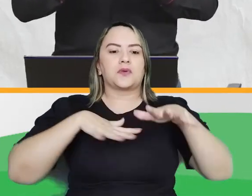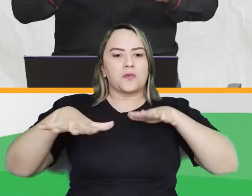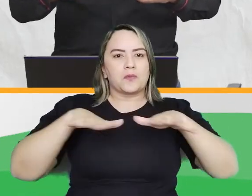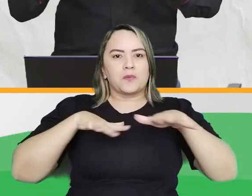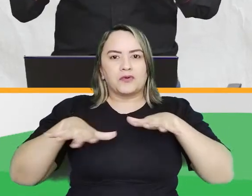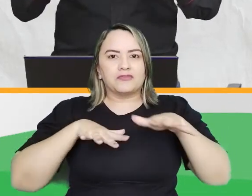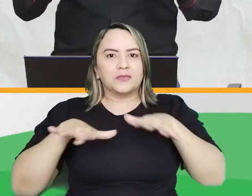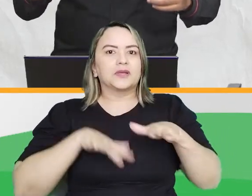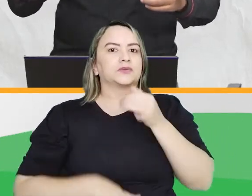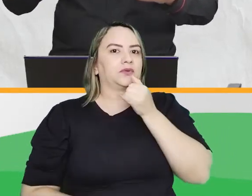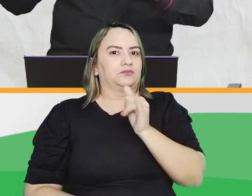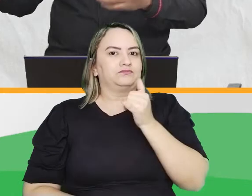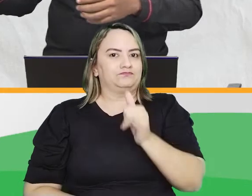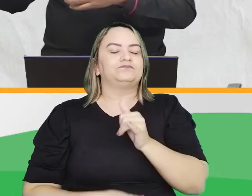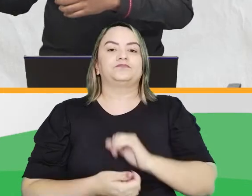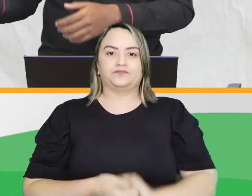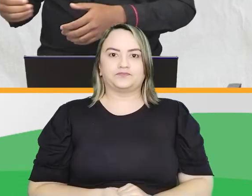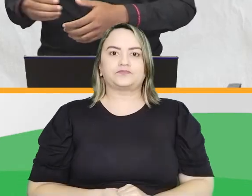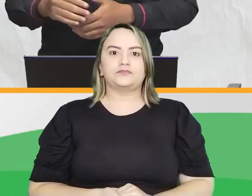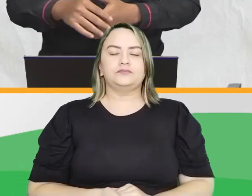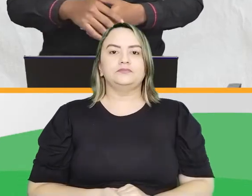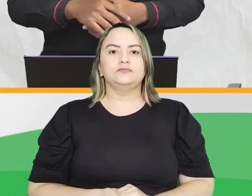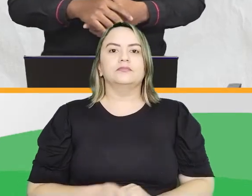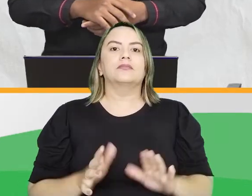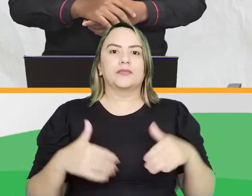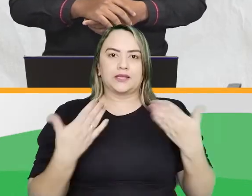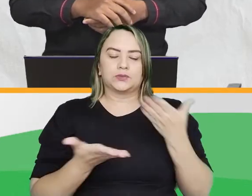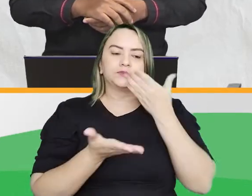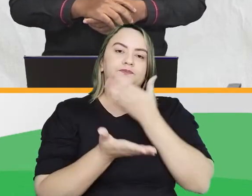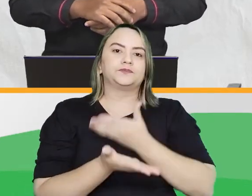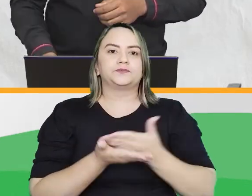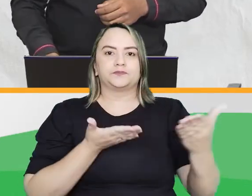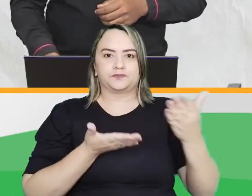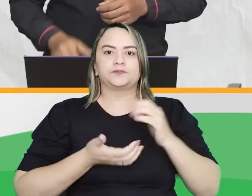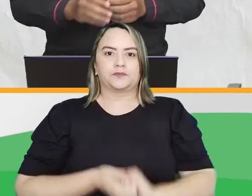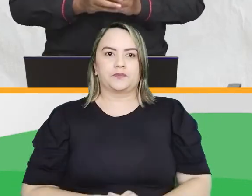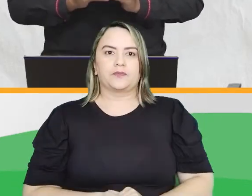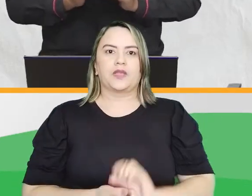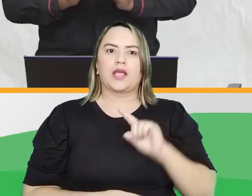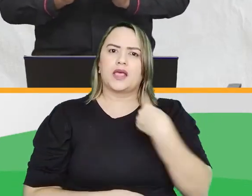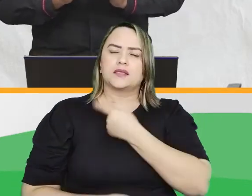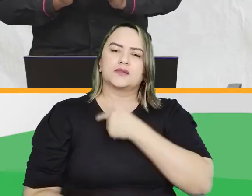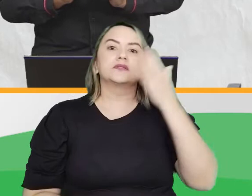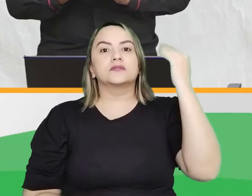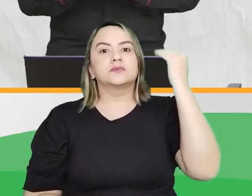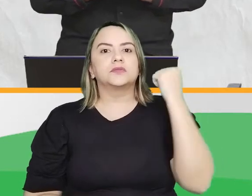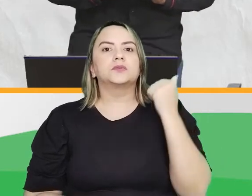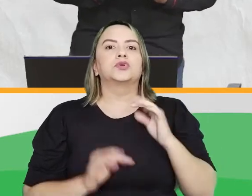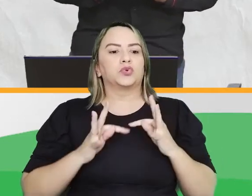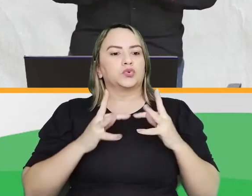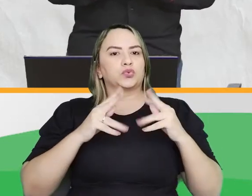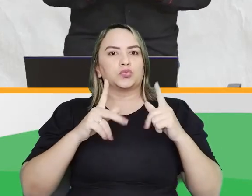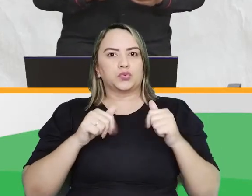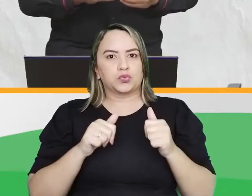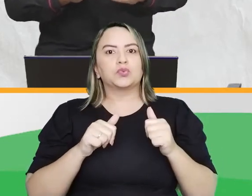as consequências da movimentação de portadores de cargas elétricas, tá bem? Então, vamos lá. Nós sabemos que